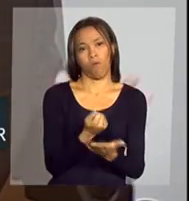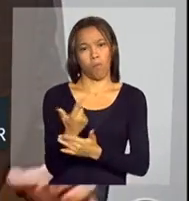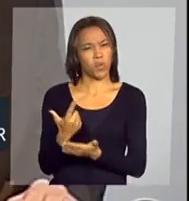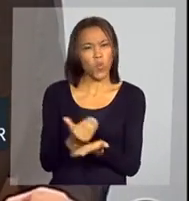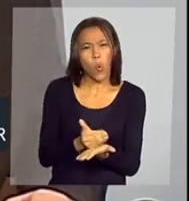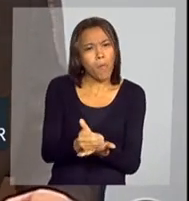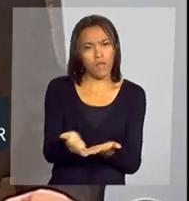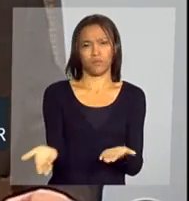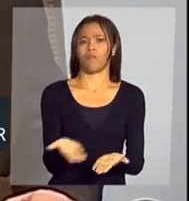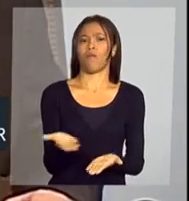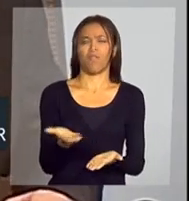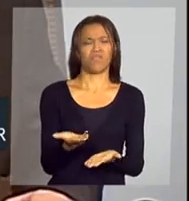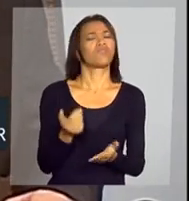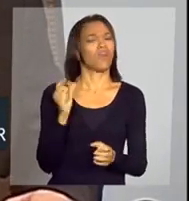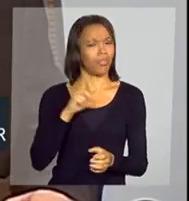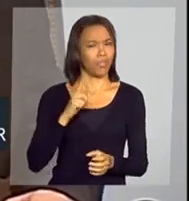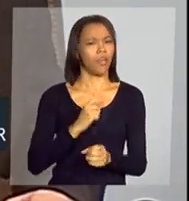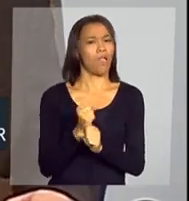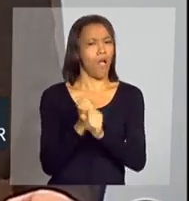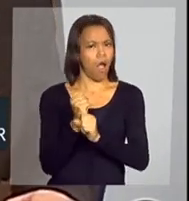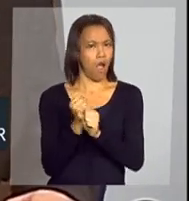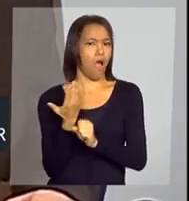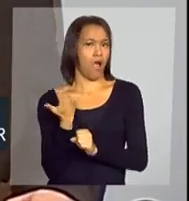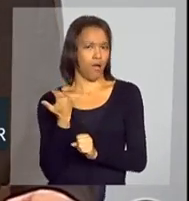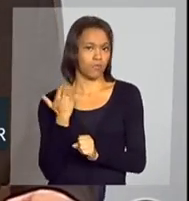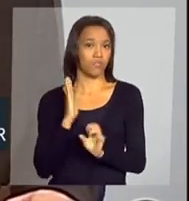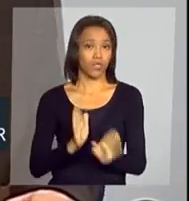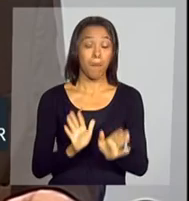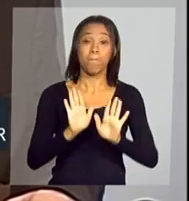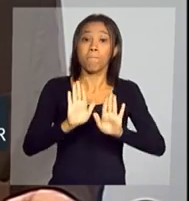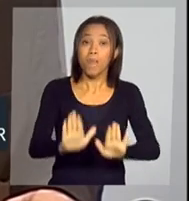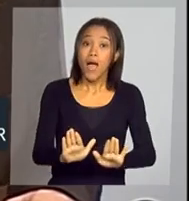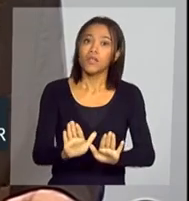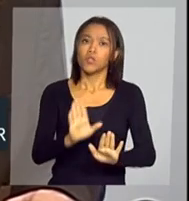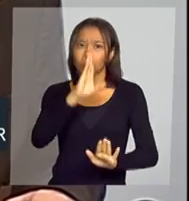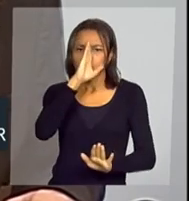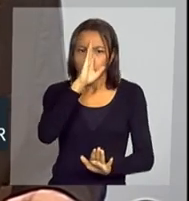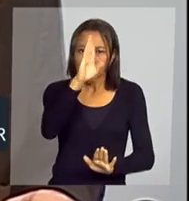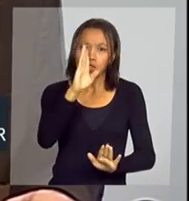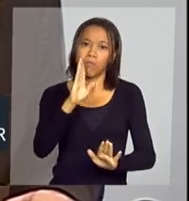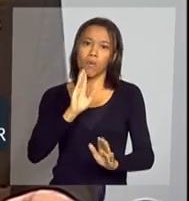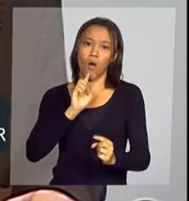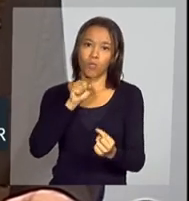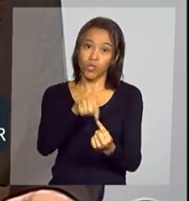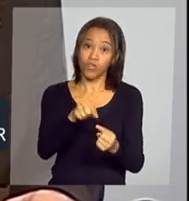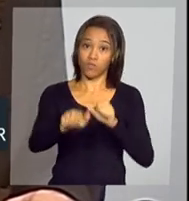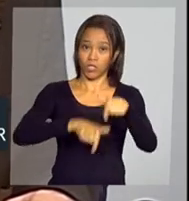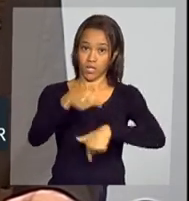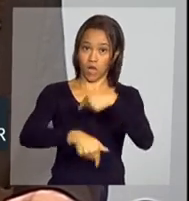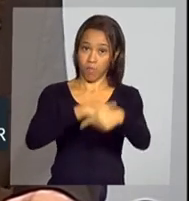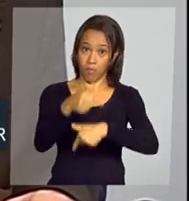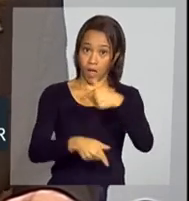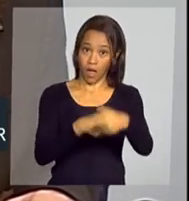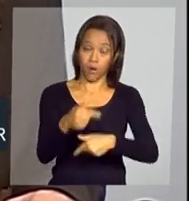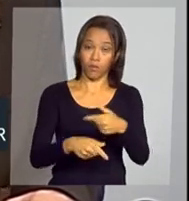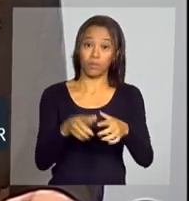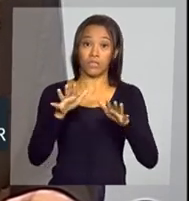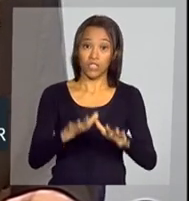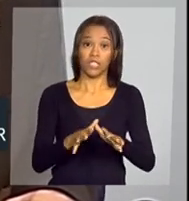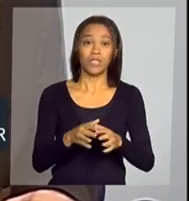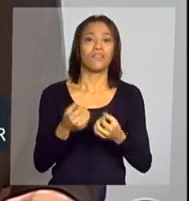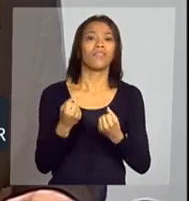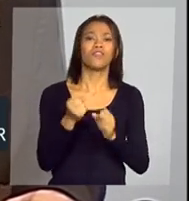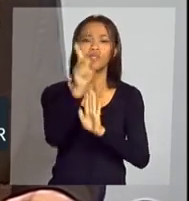começa agora isso já tem alguns anos mas a pauta de trabalho do órgão federal de Defesa